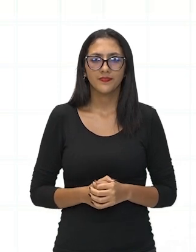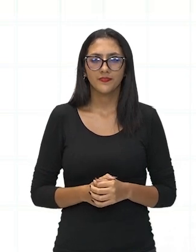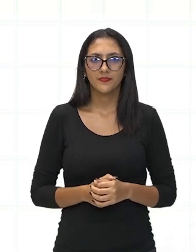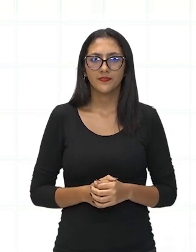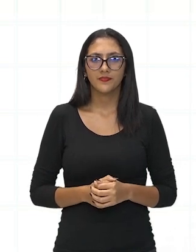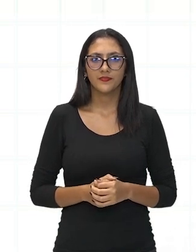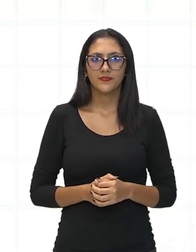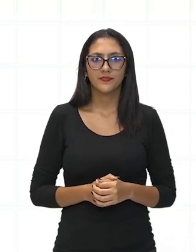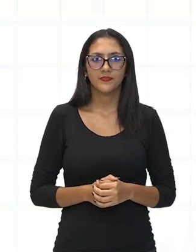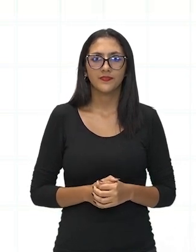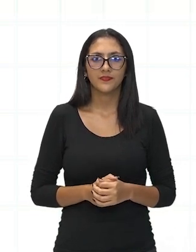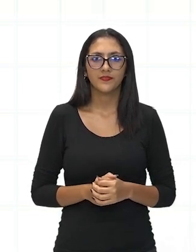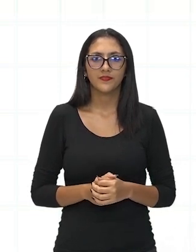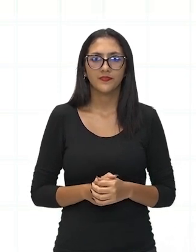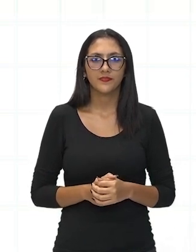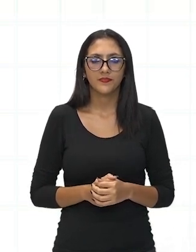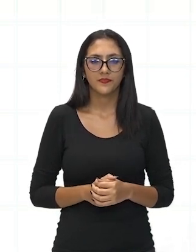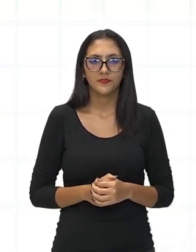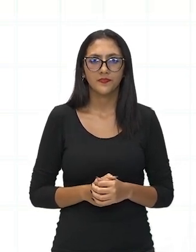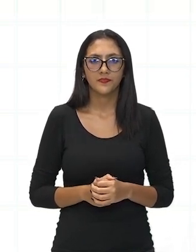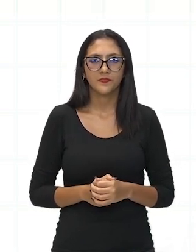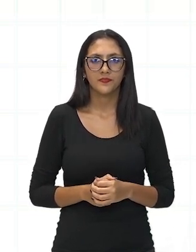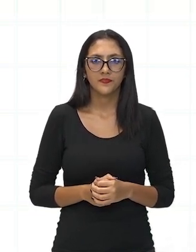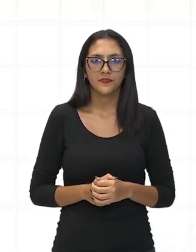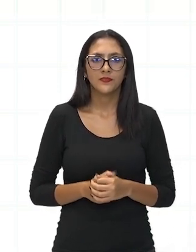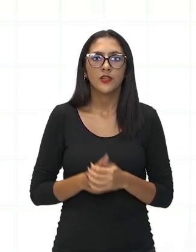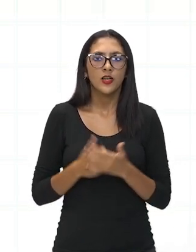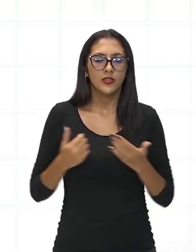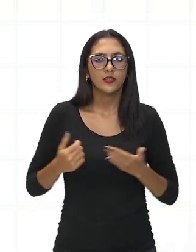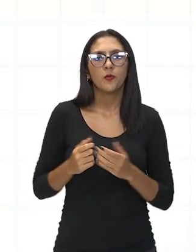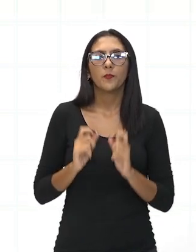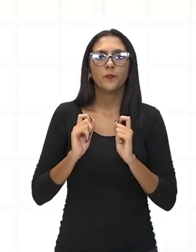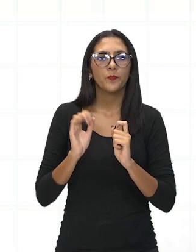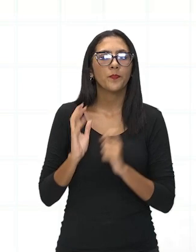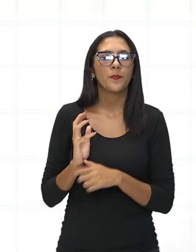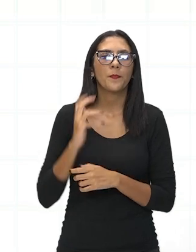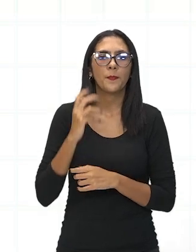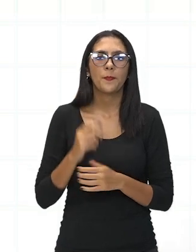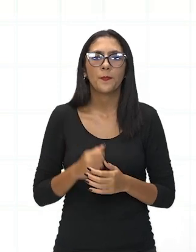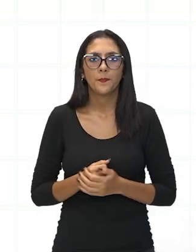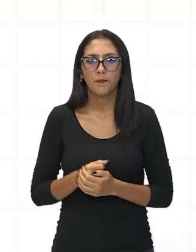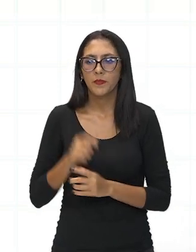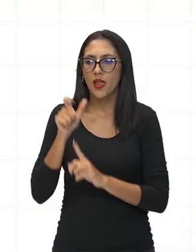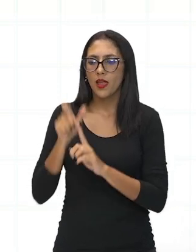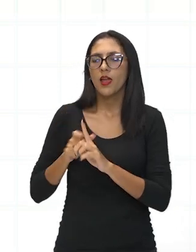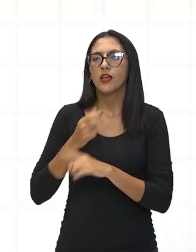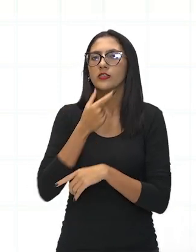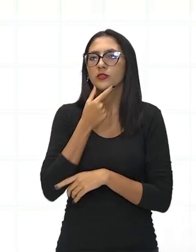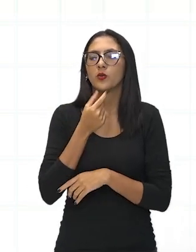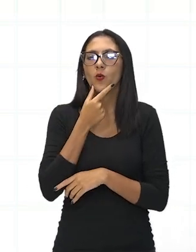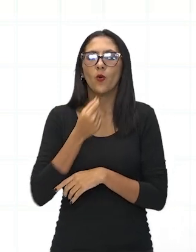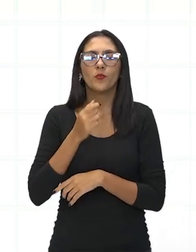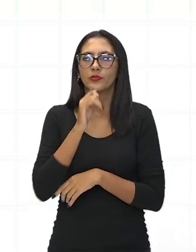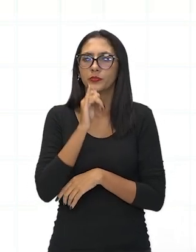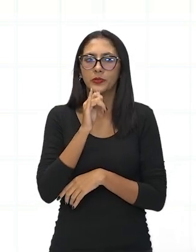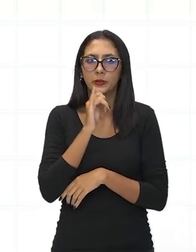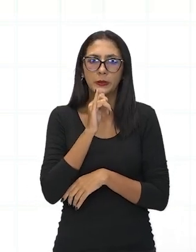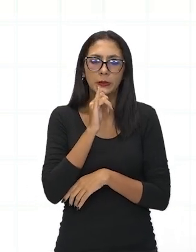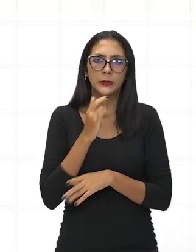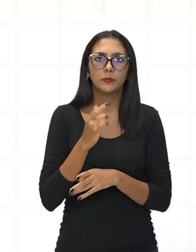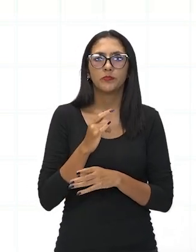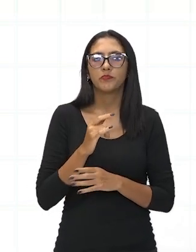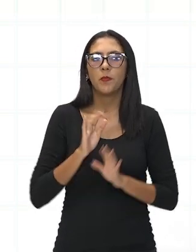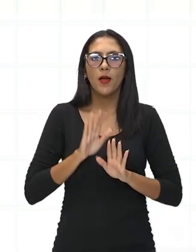the world. Tá? Então, mas a sua reação de calma, agora imaginem, você tá ali